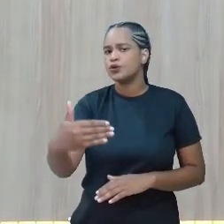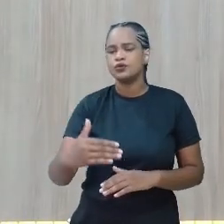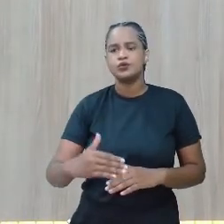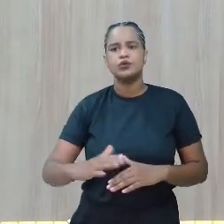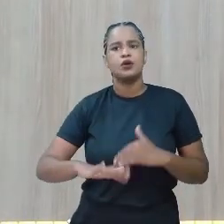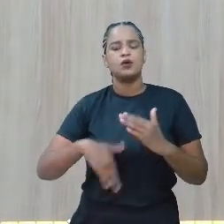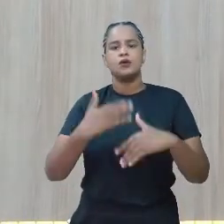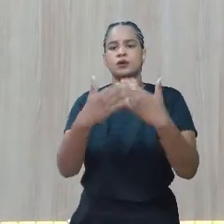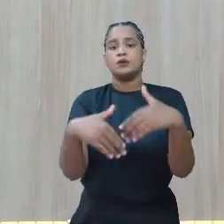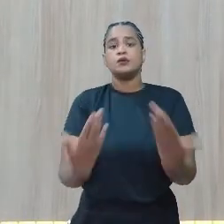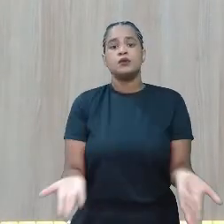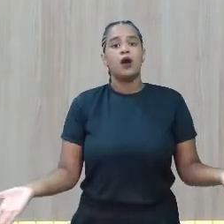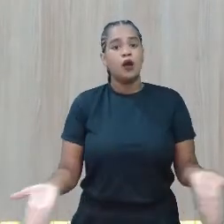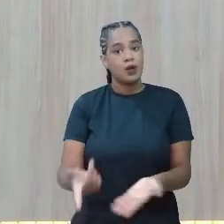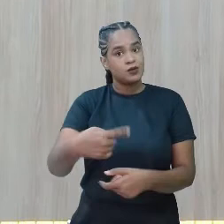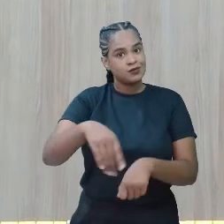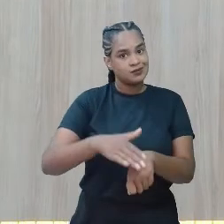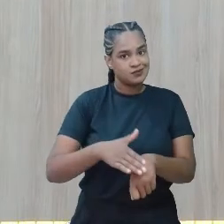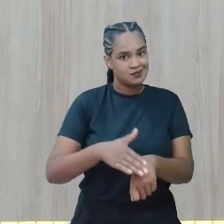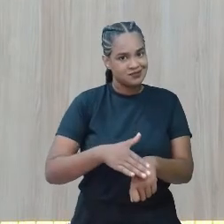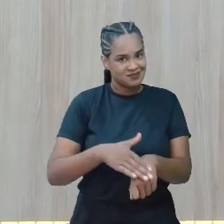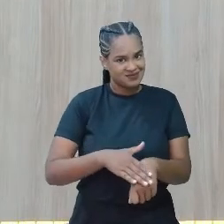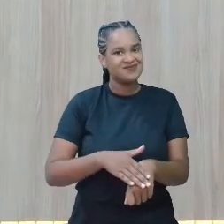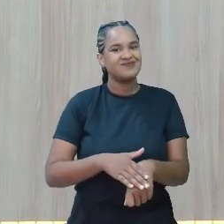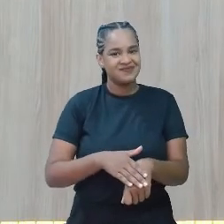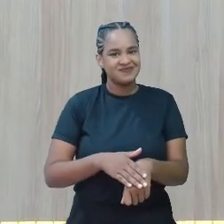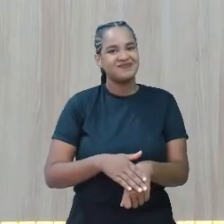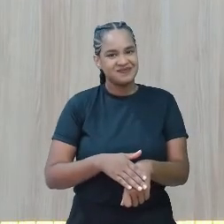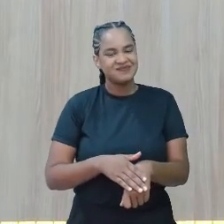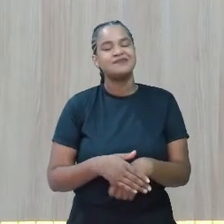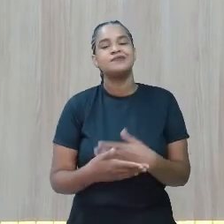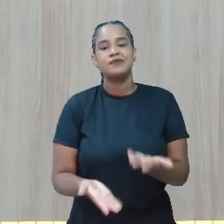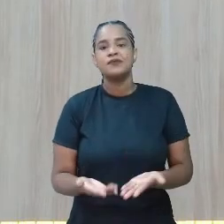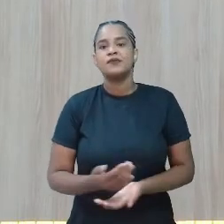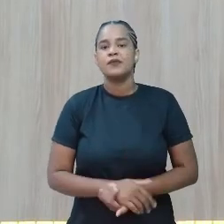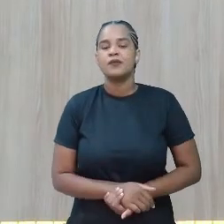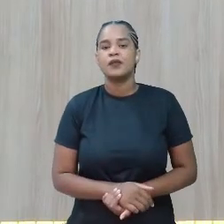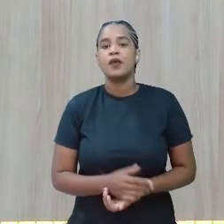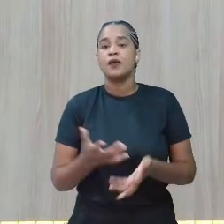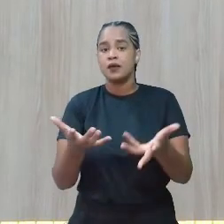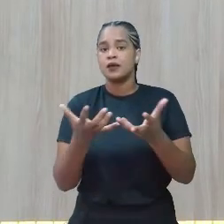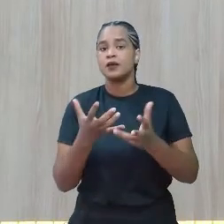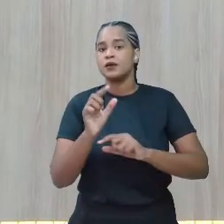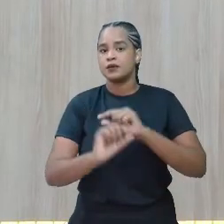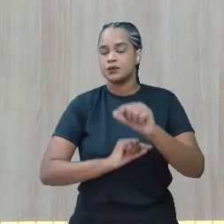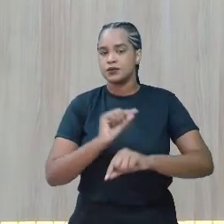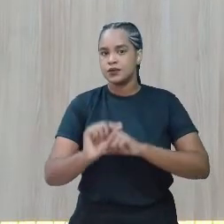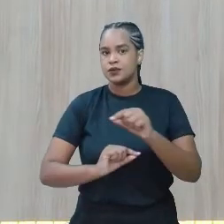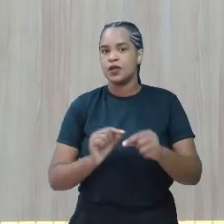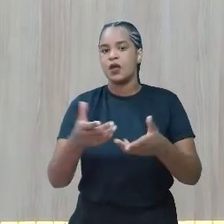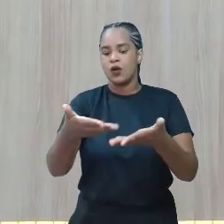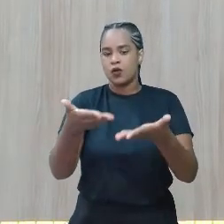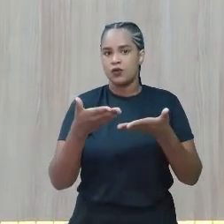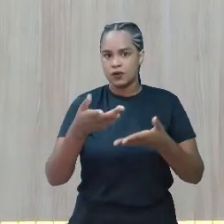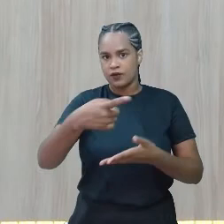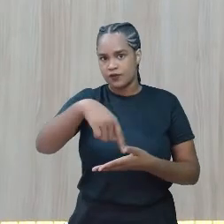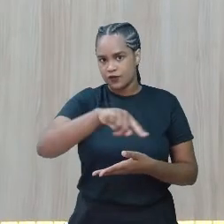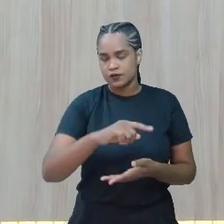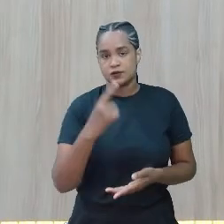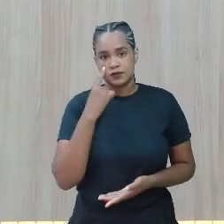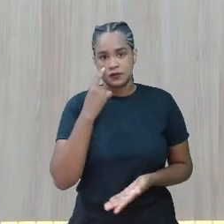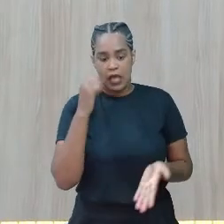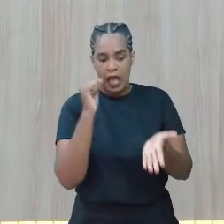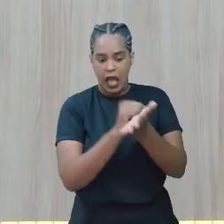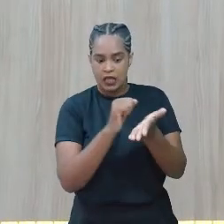acontecer. Agora é com vocês. Eu gostaria de convidar, nossa atividade hoje